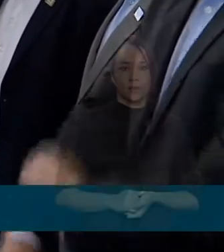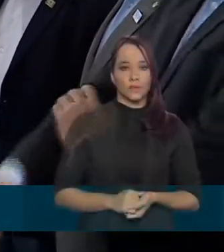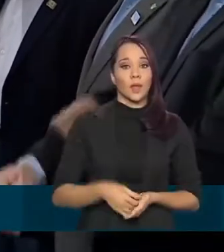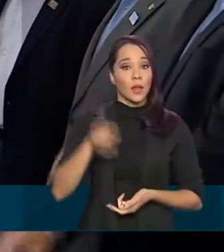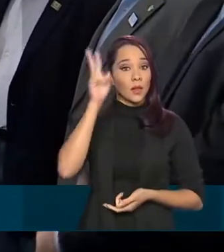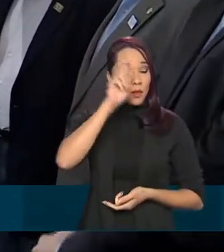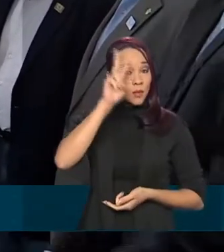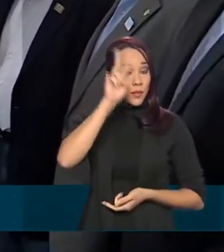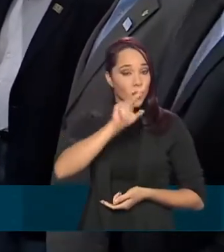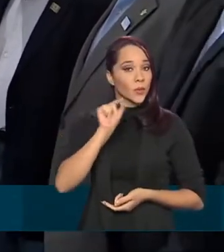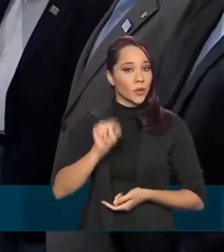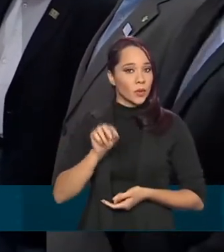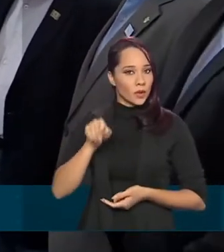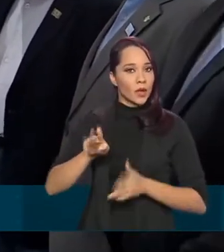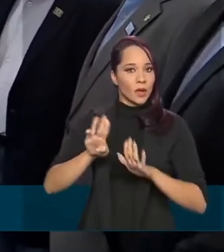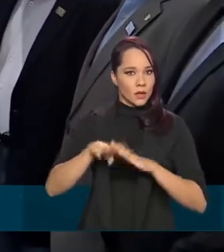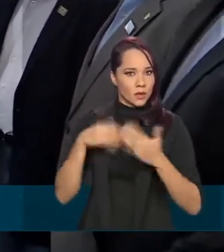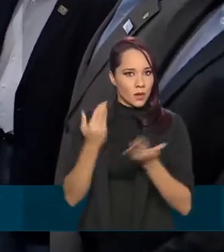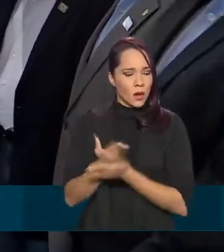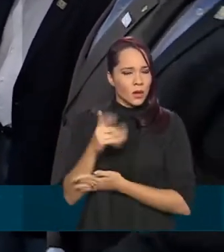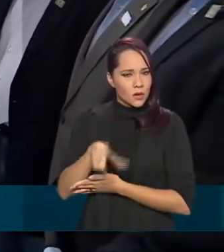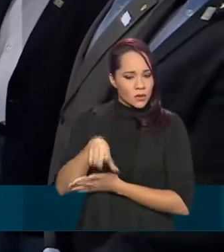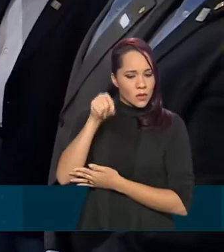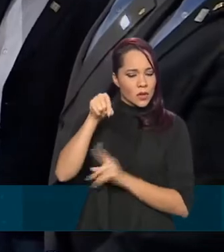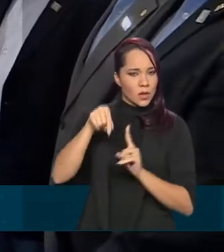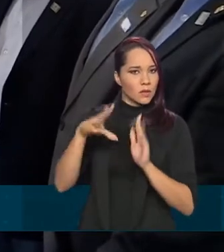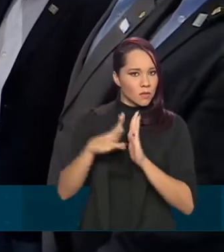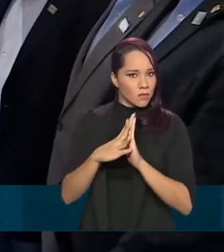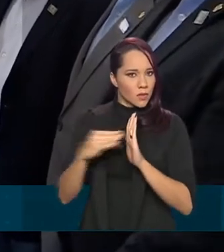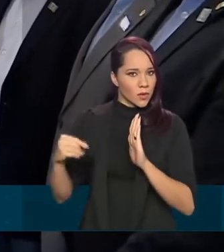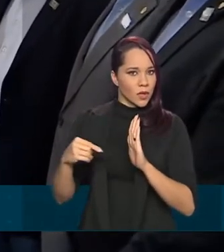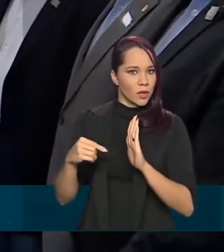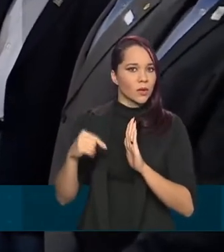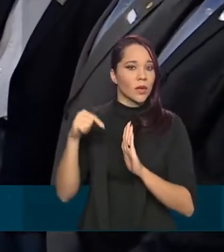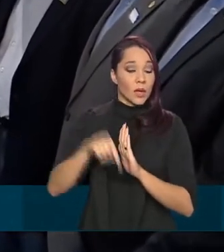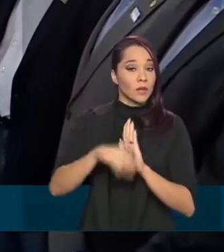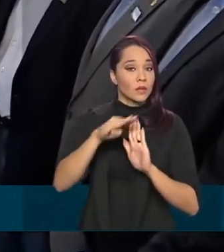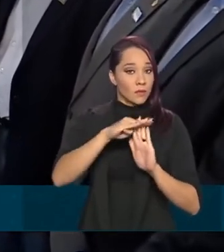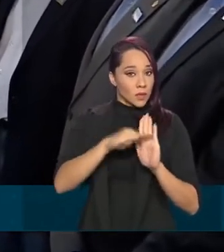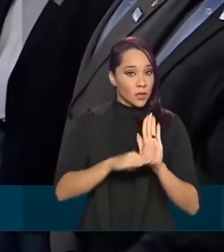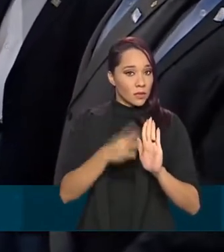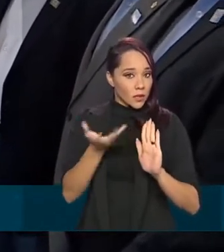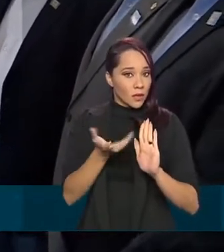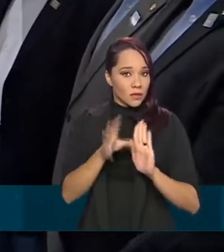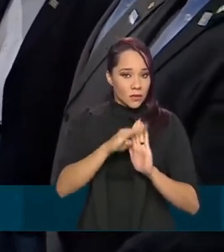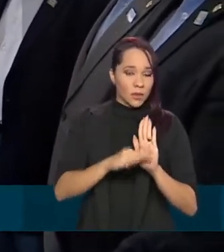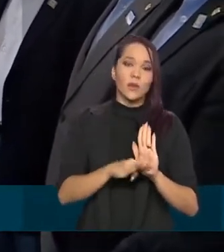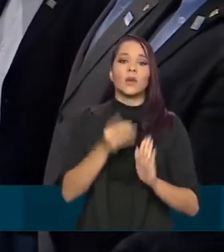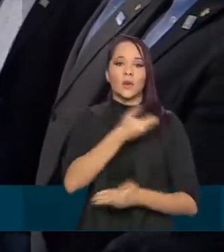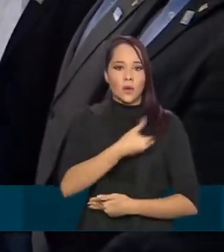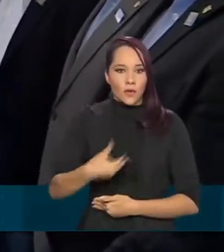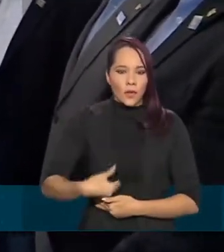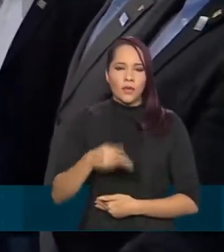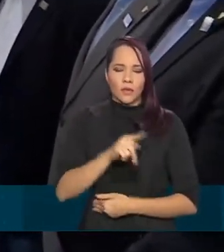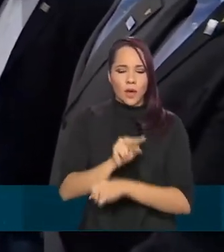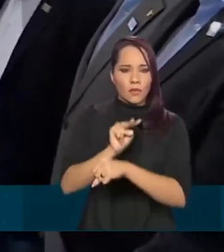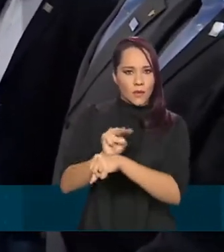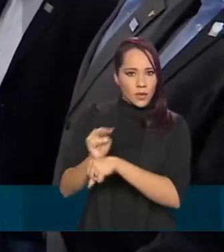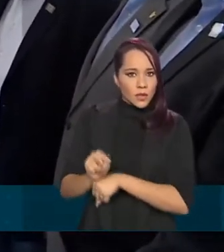Lembrando que a escola que optar por esse modelo, por esse programa, o governo vai preservar